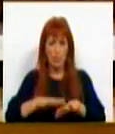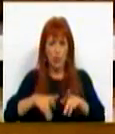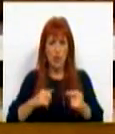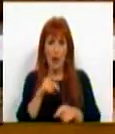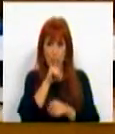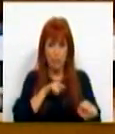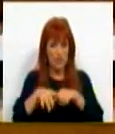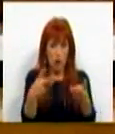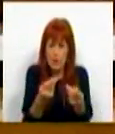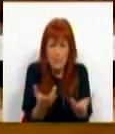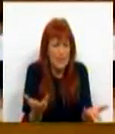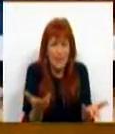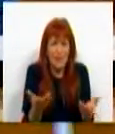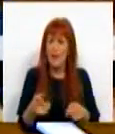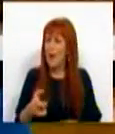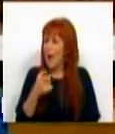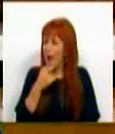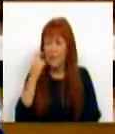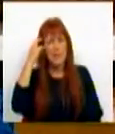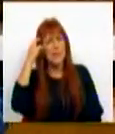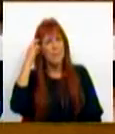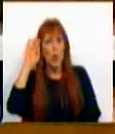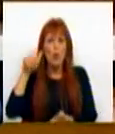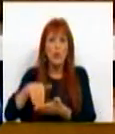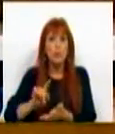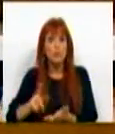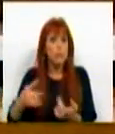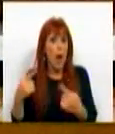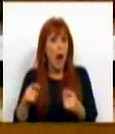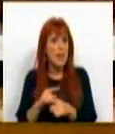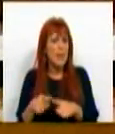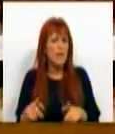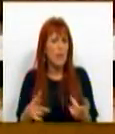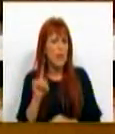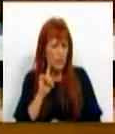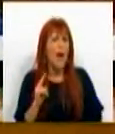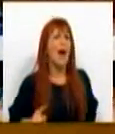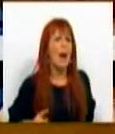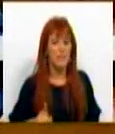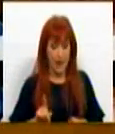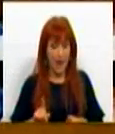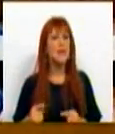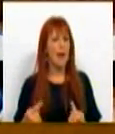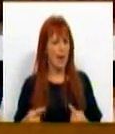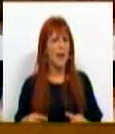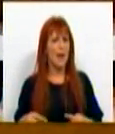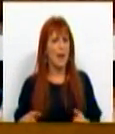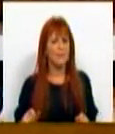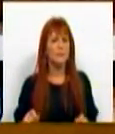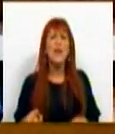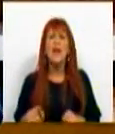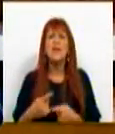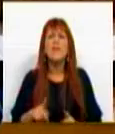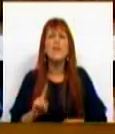à política orçamental, só podemos concluir que há uma diferença fundamental, e essa existe de facto. E